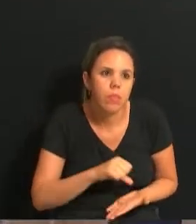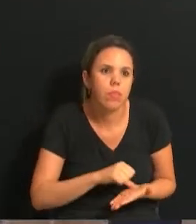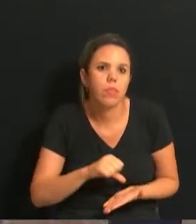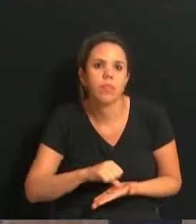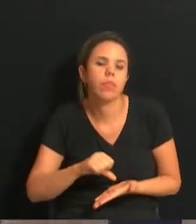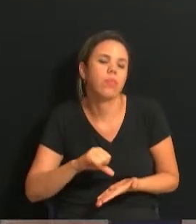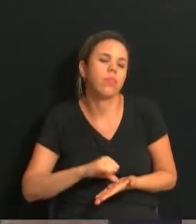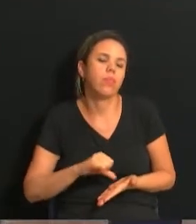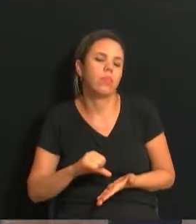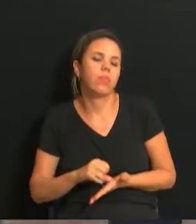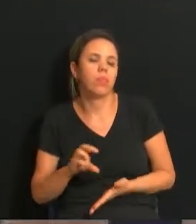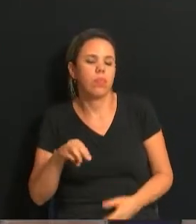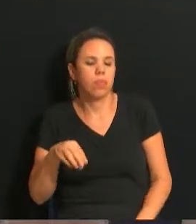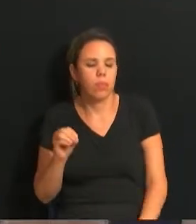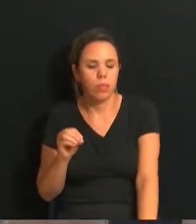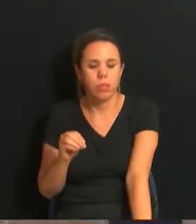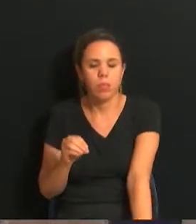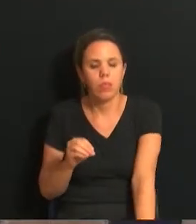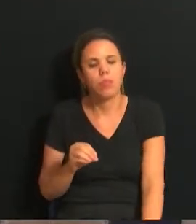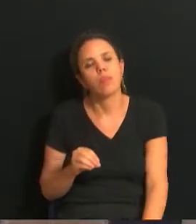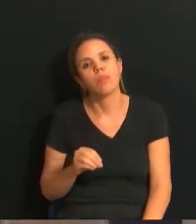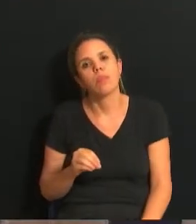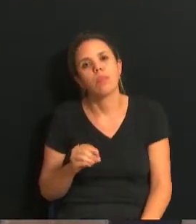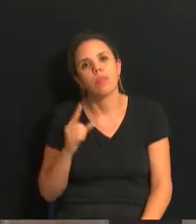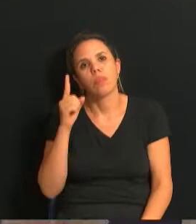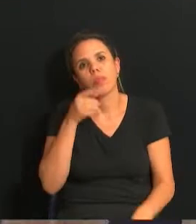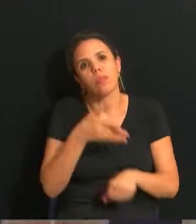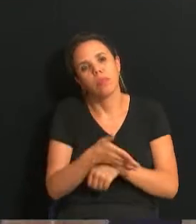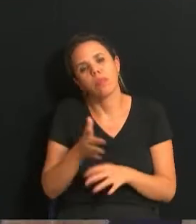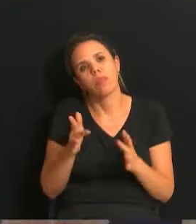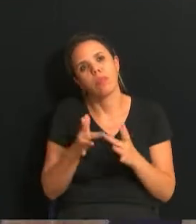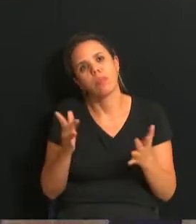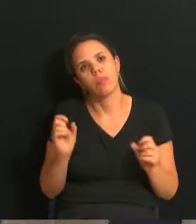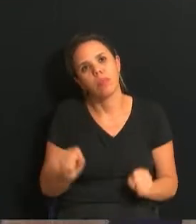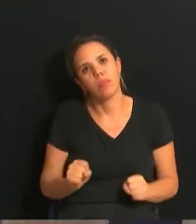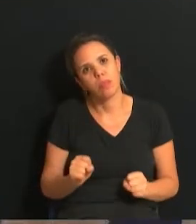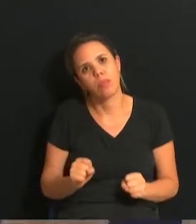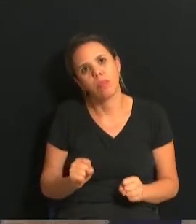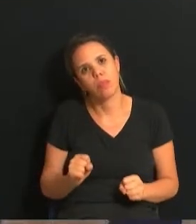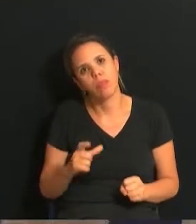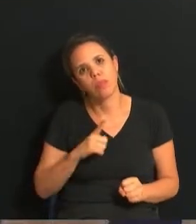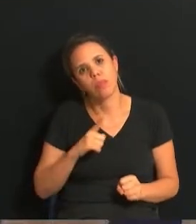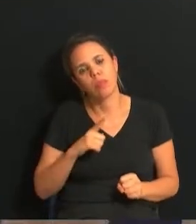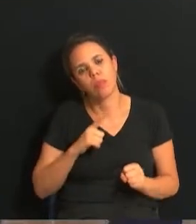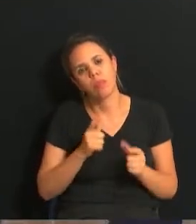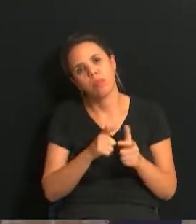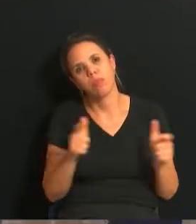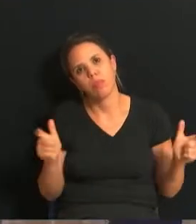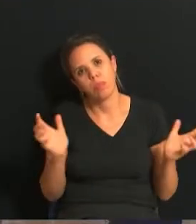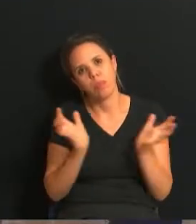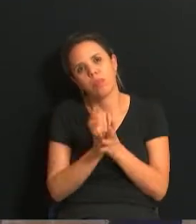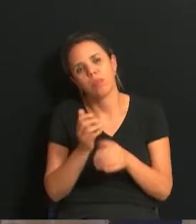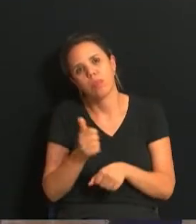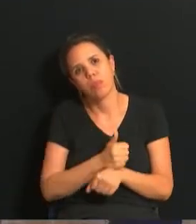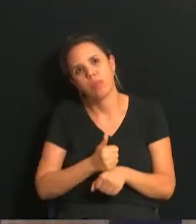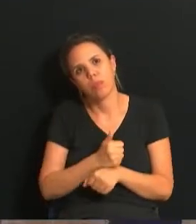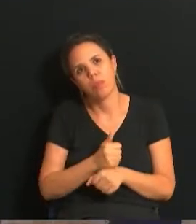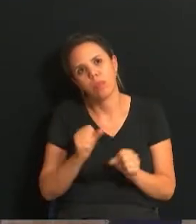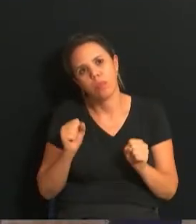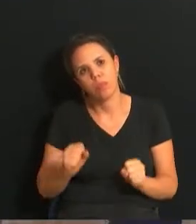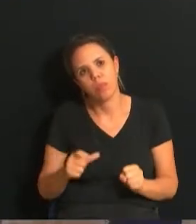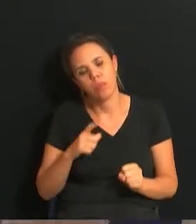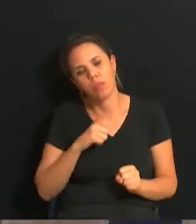do SEAMO, mas o fato é que é difícil o acesso. Então, poderia, se a gente tivesse uma ampliação da equipe, a gente poderia